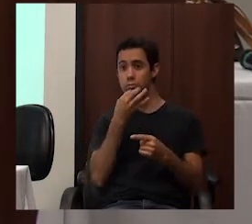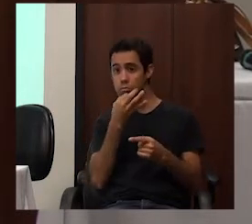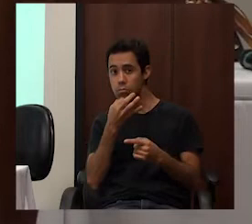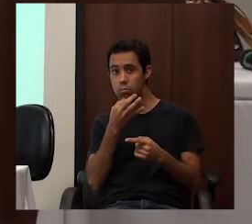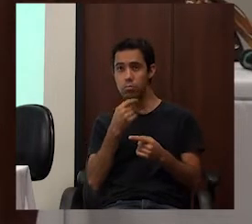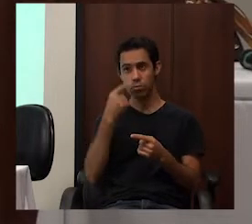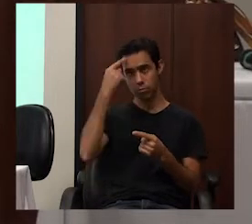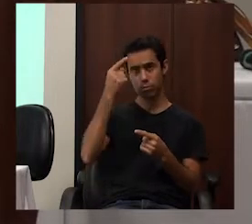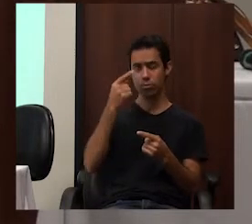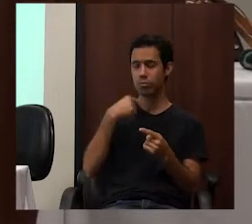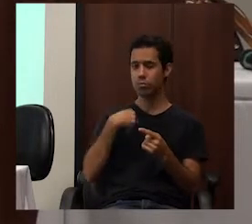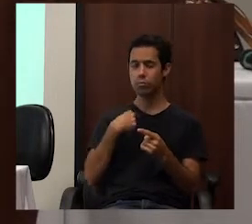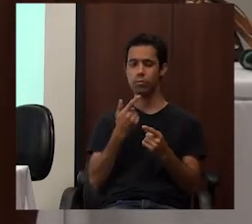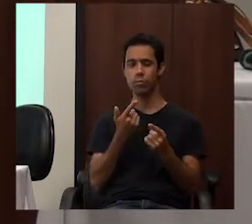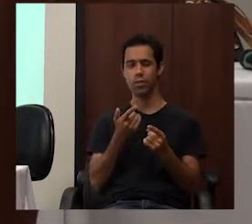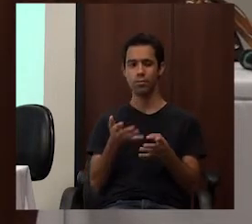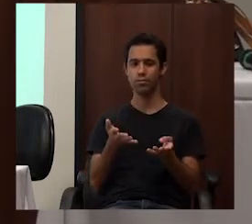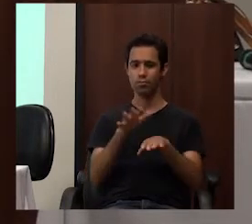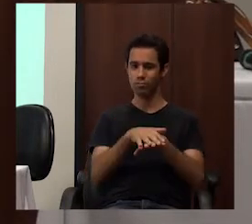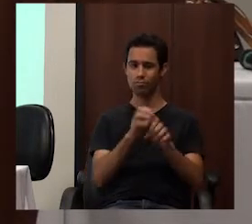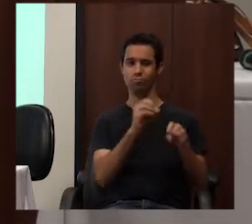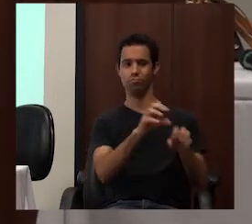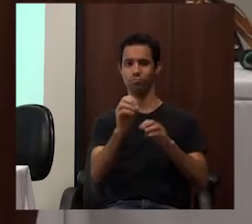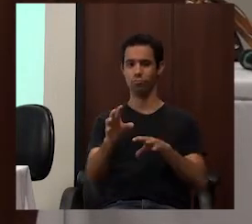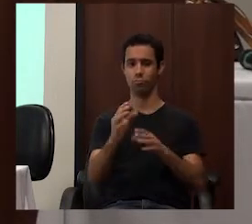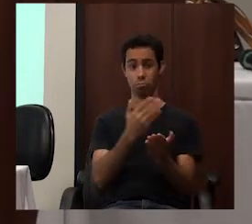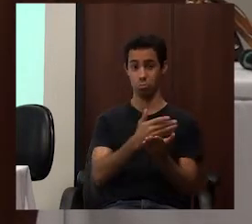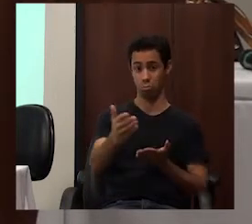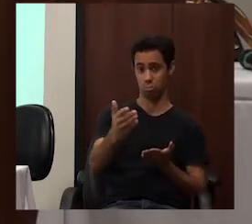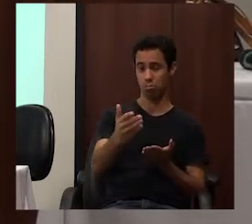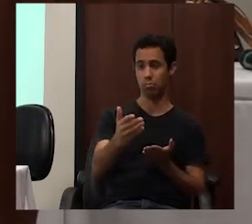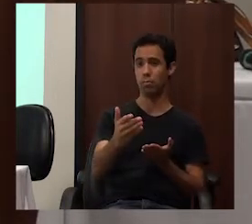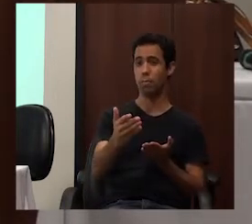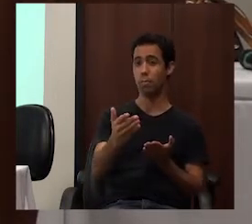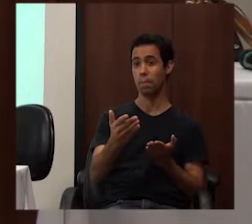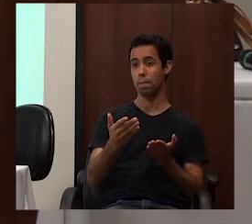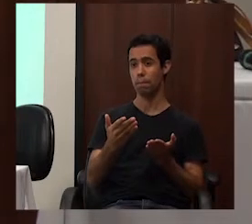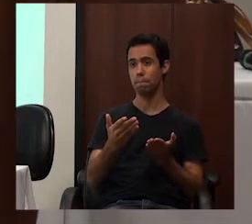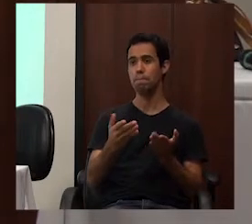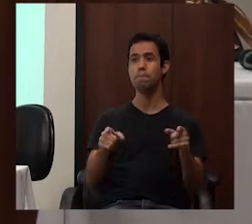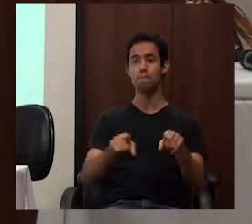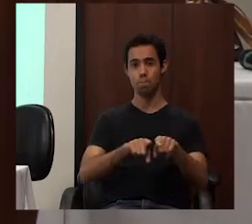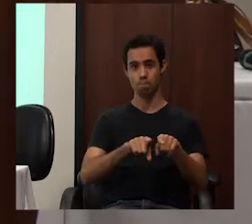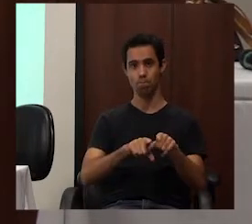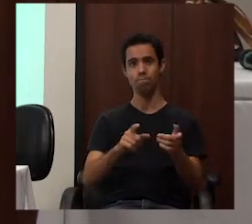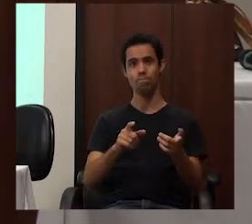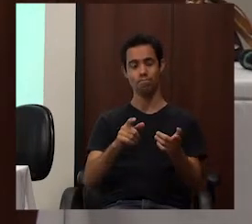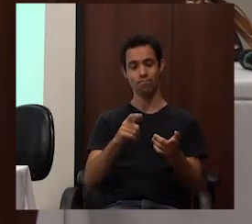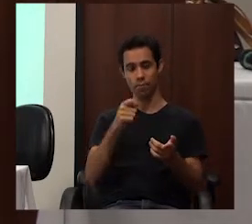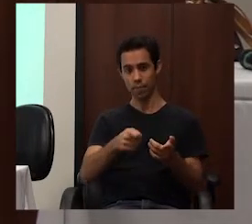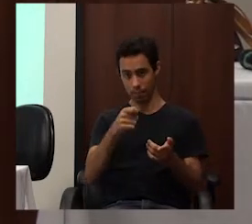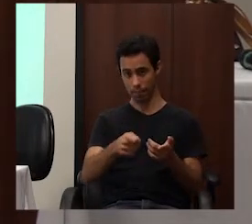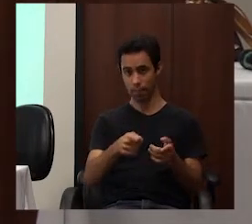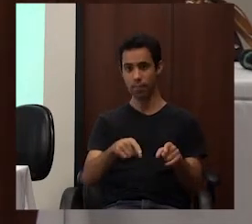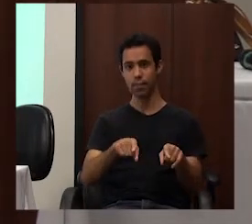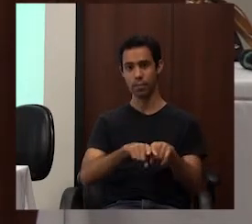dar o ensino inclusivo de início, né? As restrições ao ensino inclusivo,